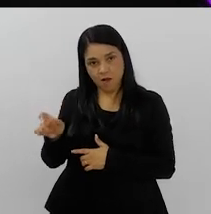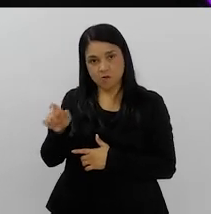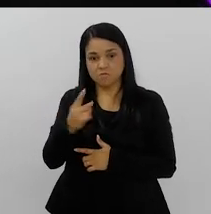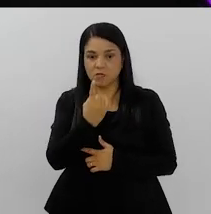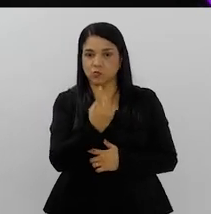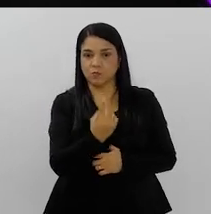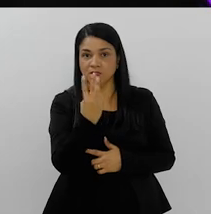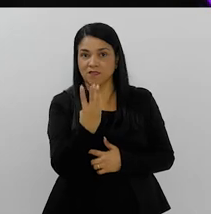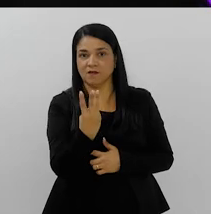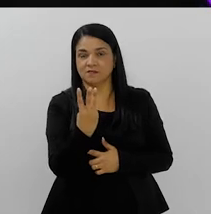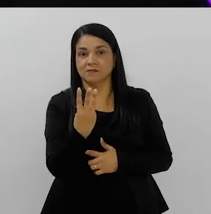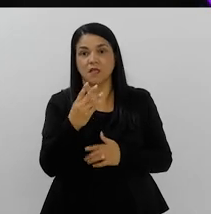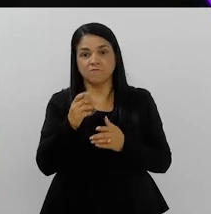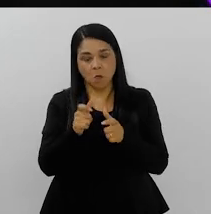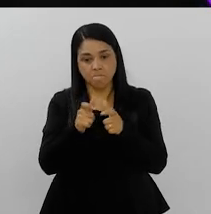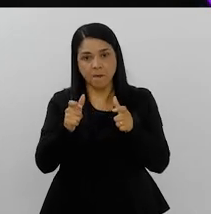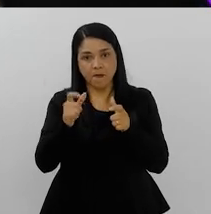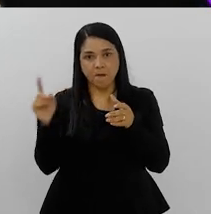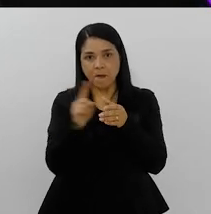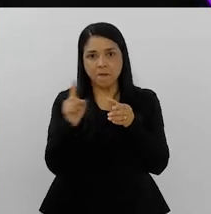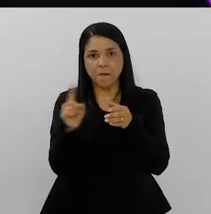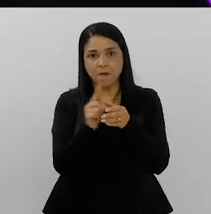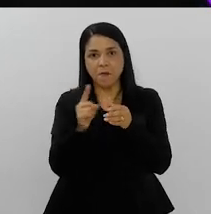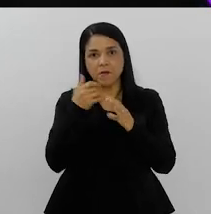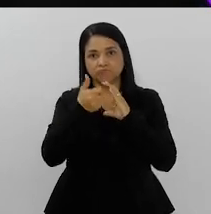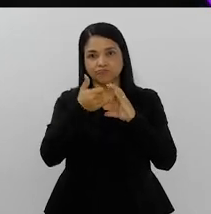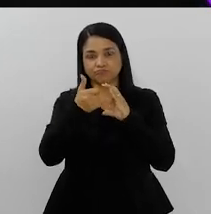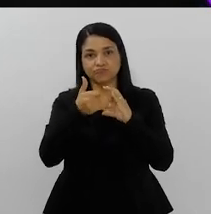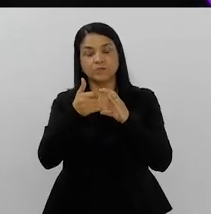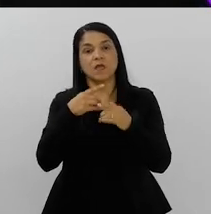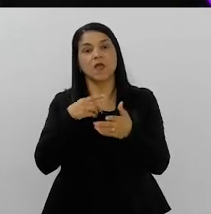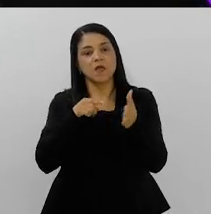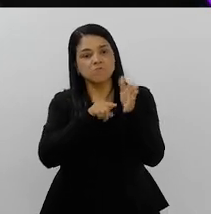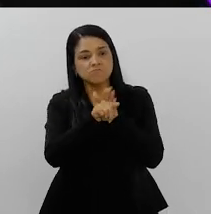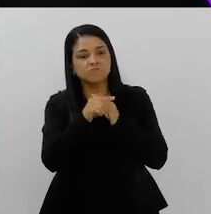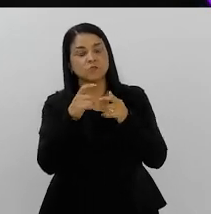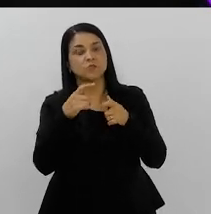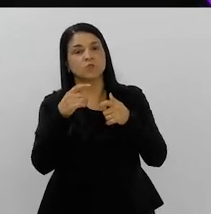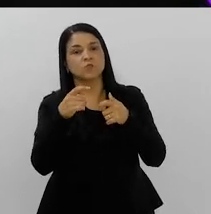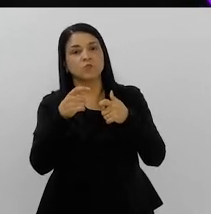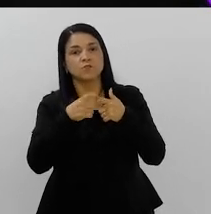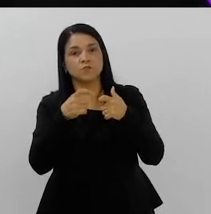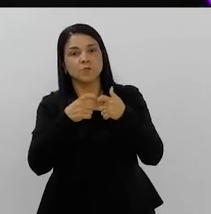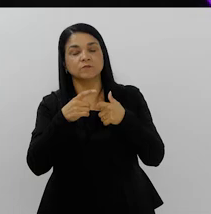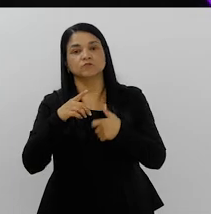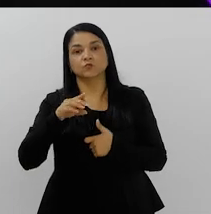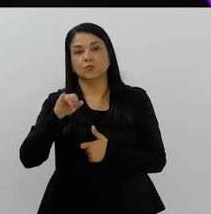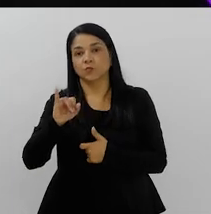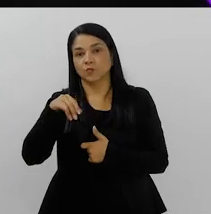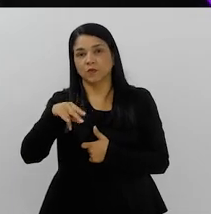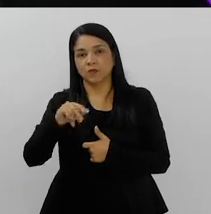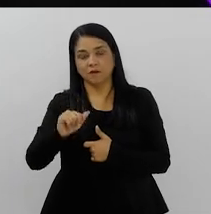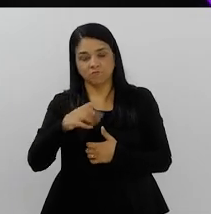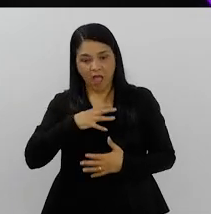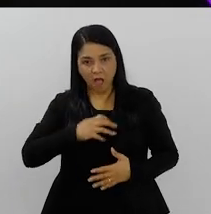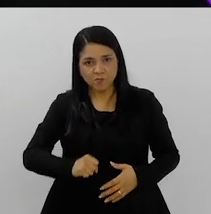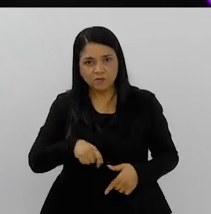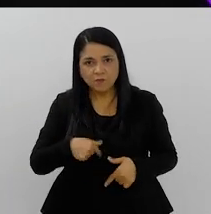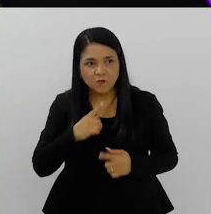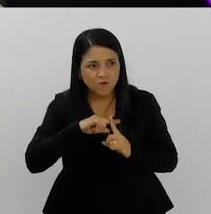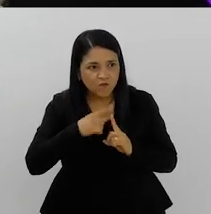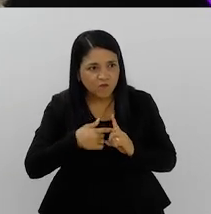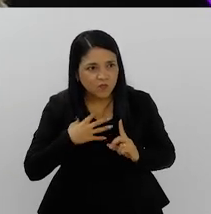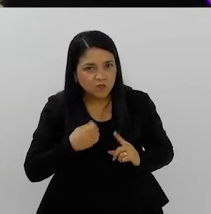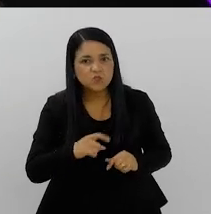aumentando foi aumentando E aí eu consegui só que na primeira consulta do INCA A palavra foi vamos abortar mãezinha e eu falei